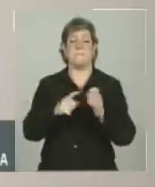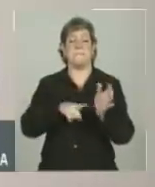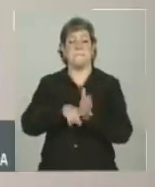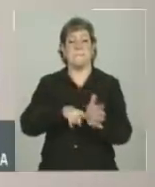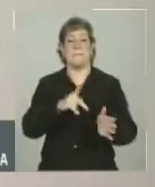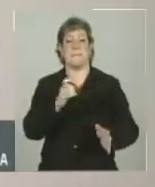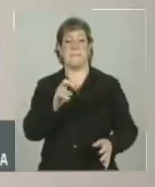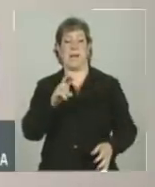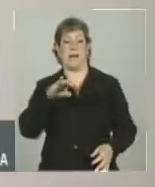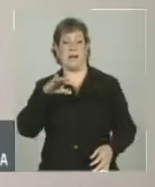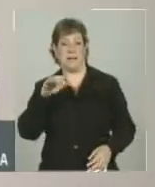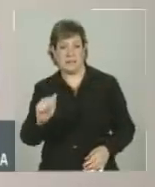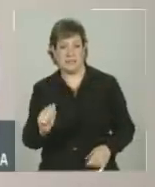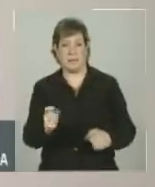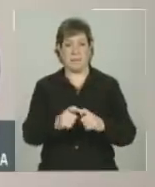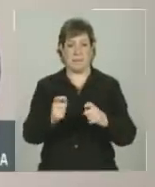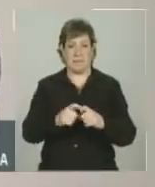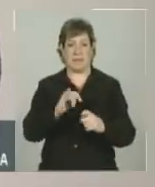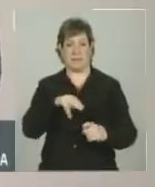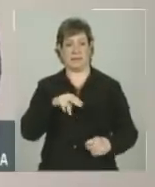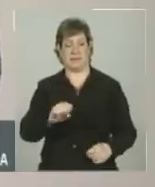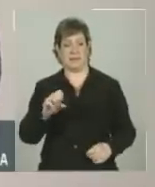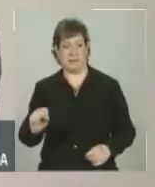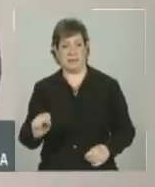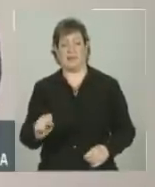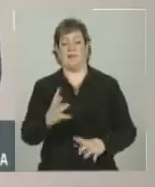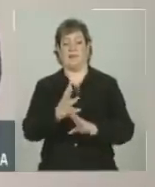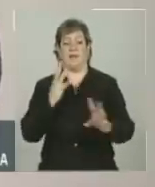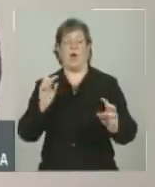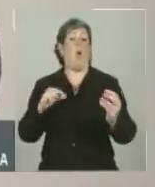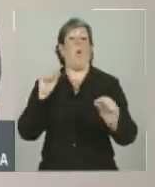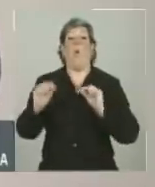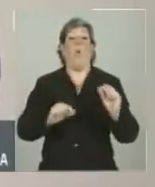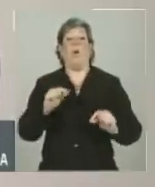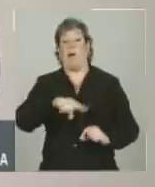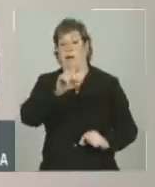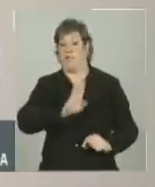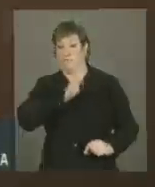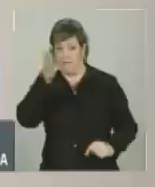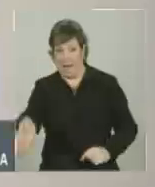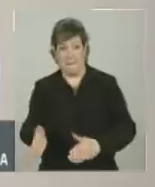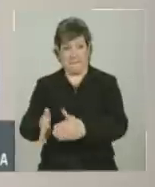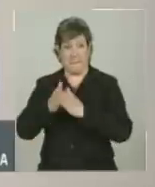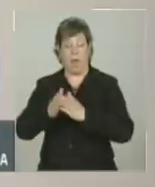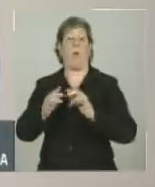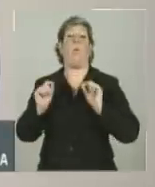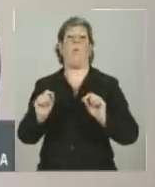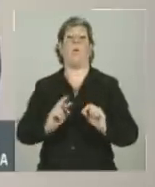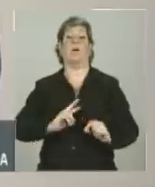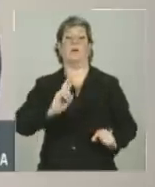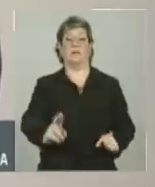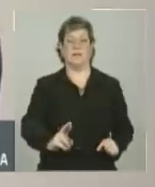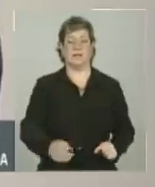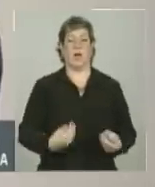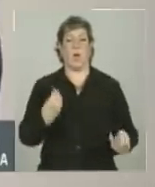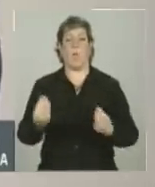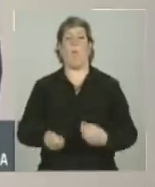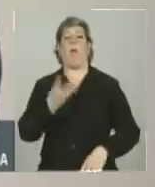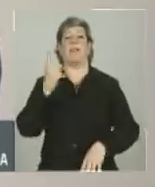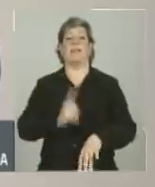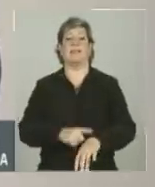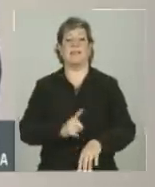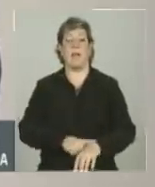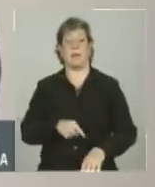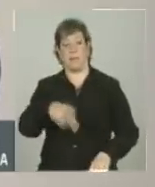perícia e o que aconteceu com a sua solicitação de serviço ou de benefício, quanto tempo